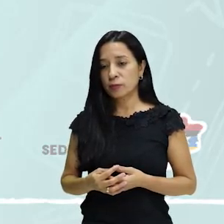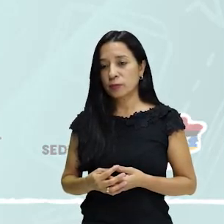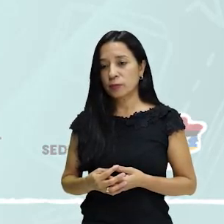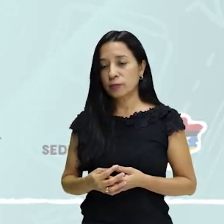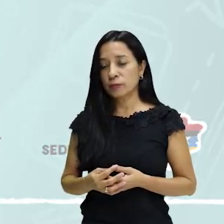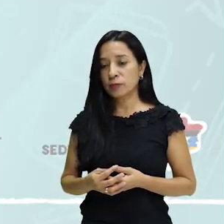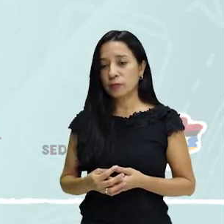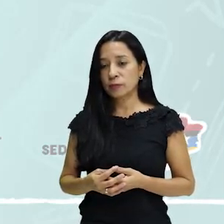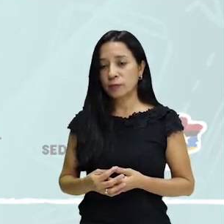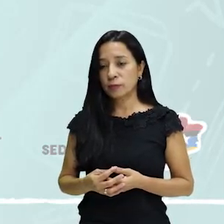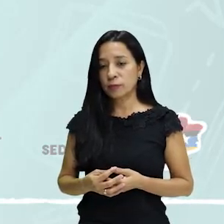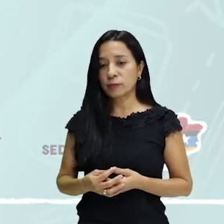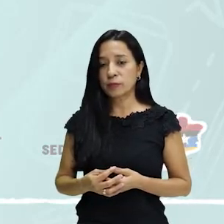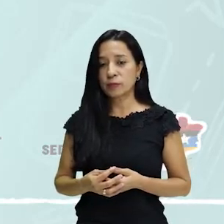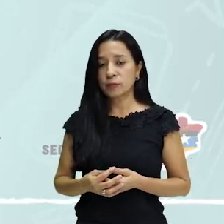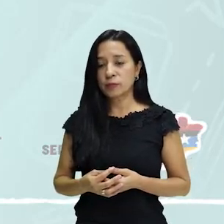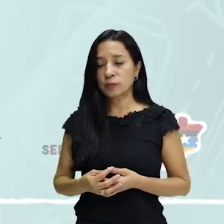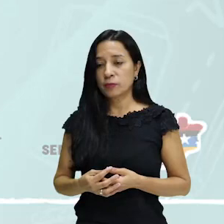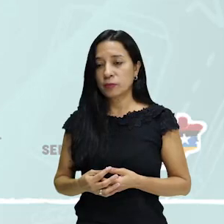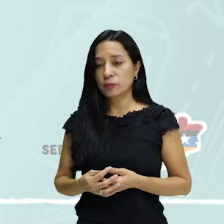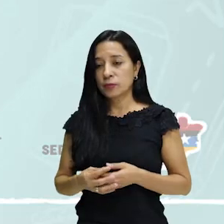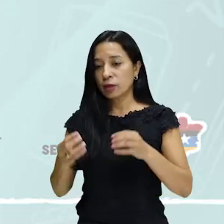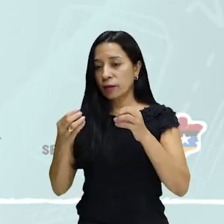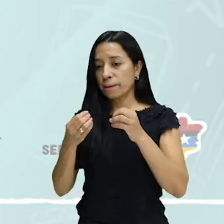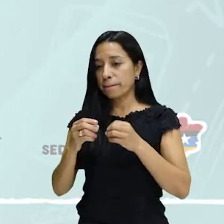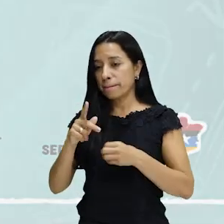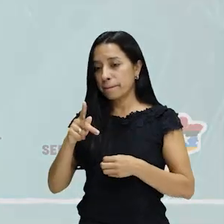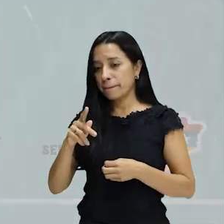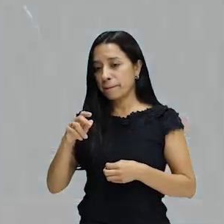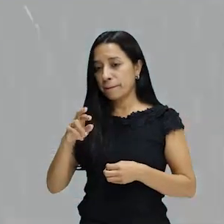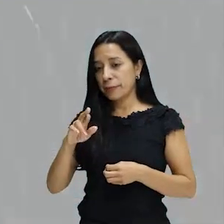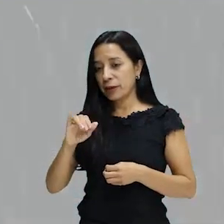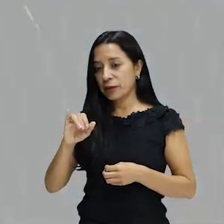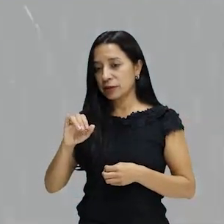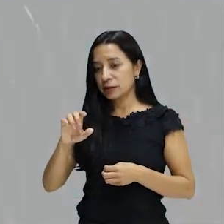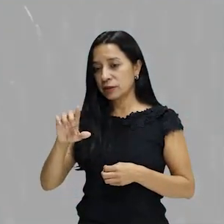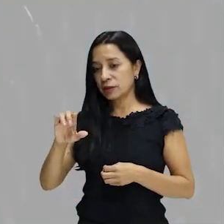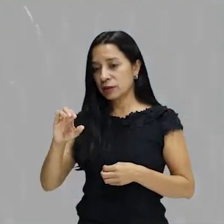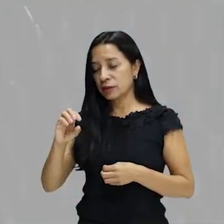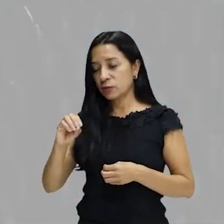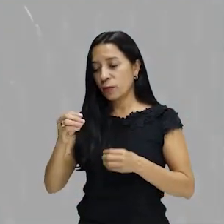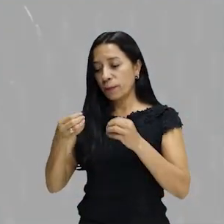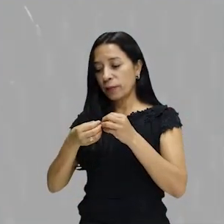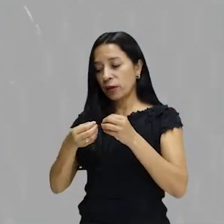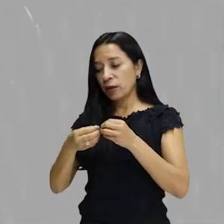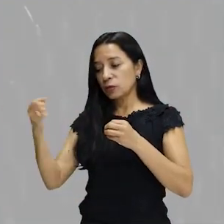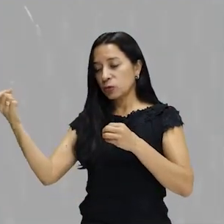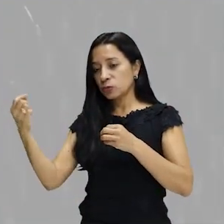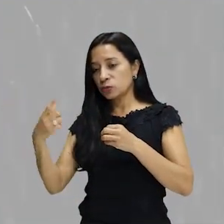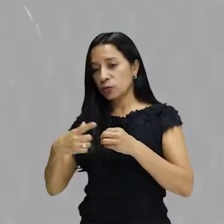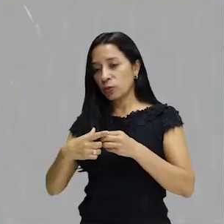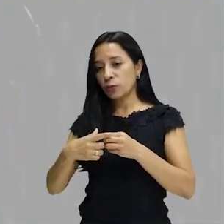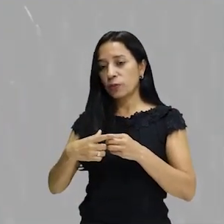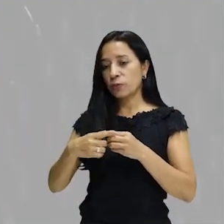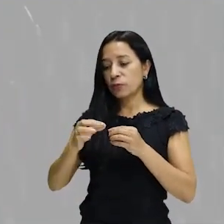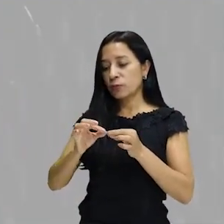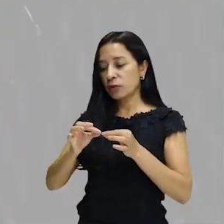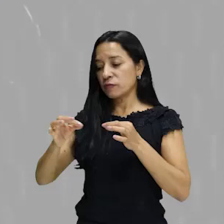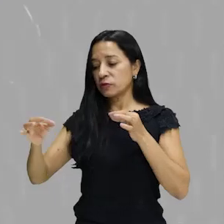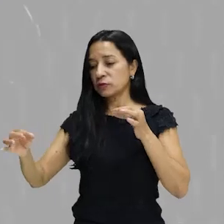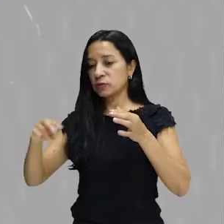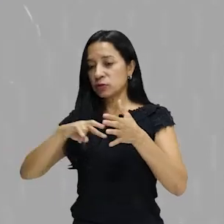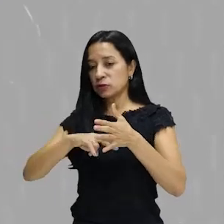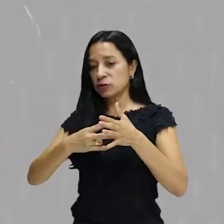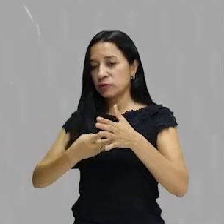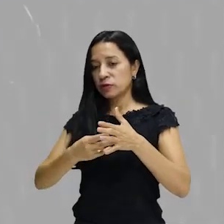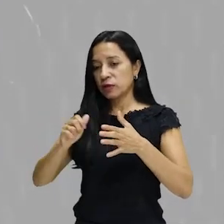dito, perto do Sol, periélio. E o ponto de maior afastamento é o afélio, né? Afélio,